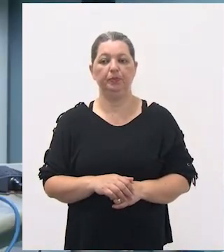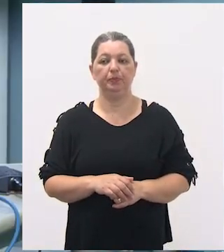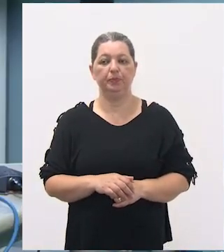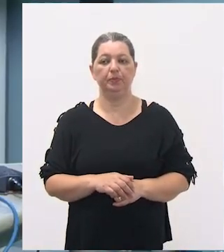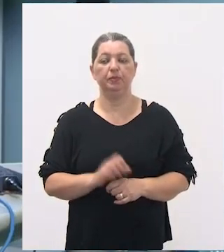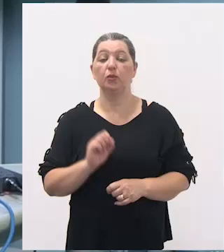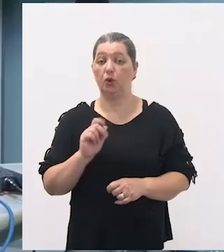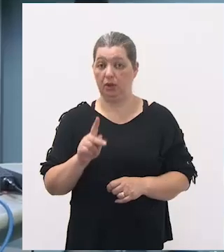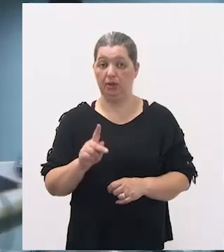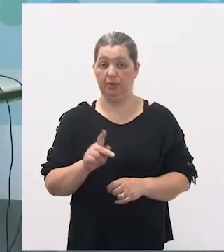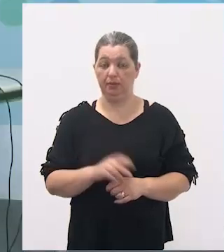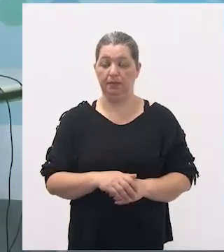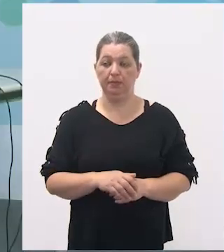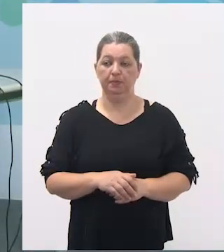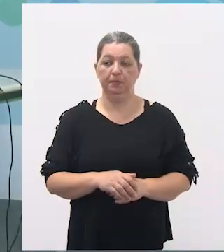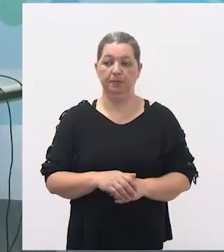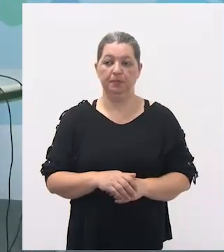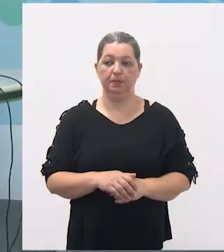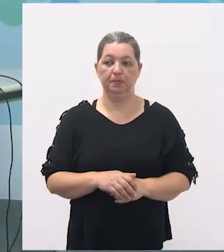Ok, então,